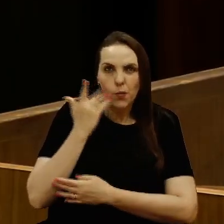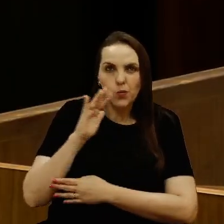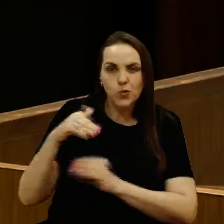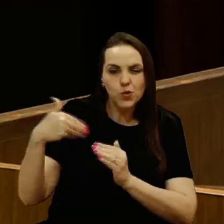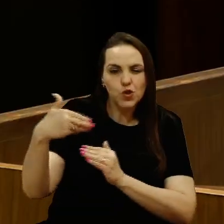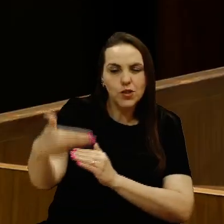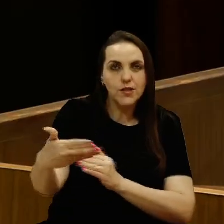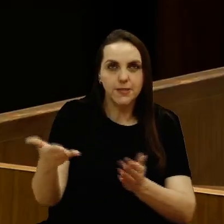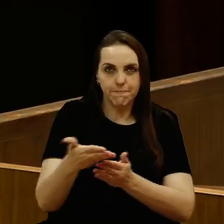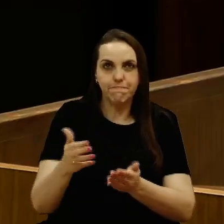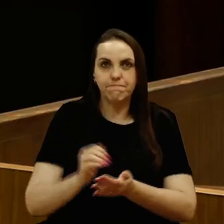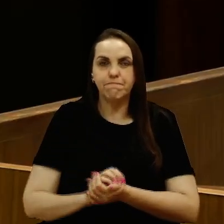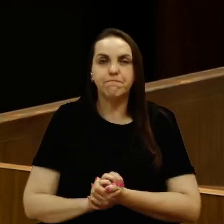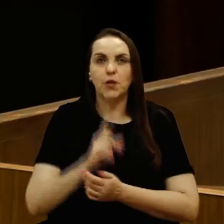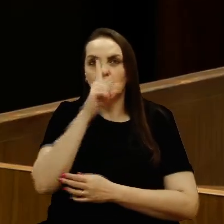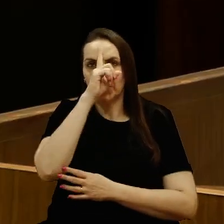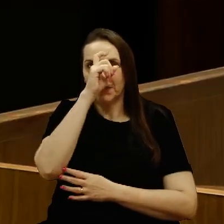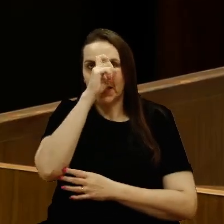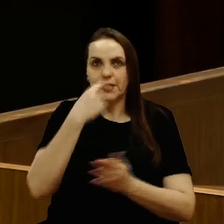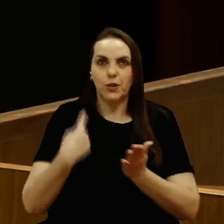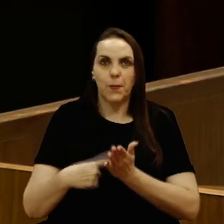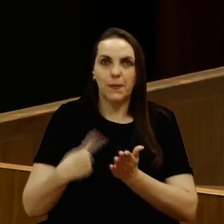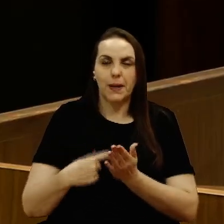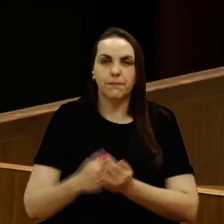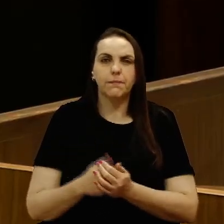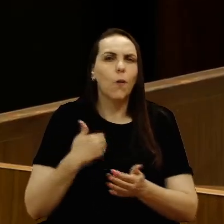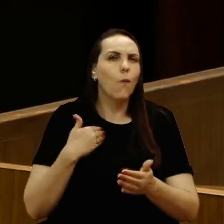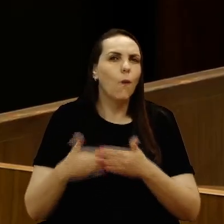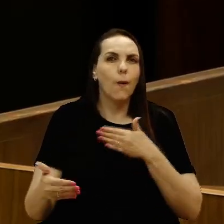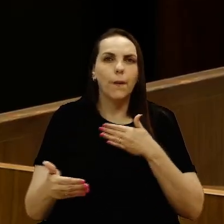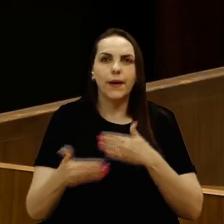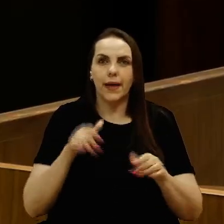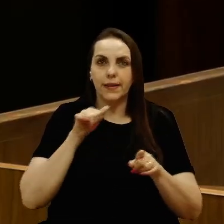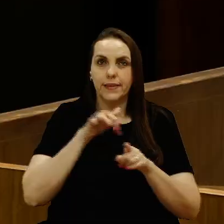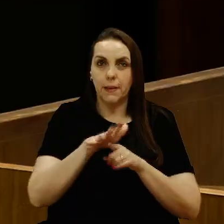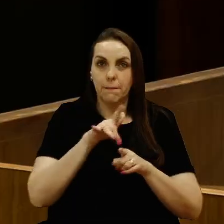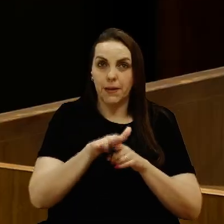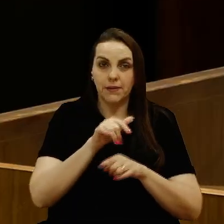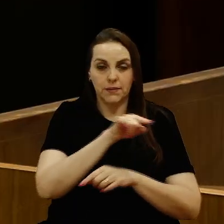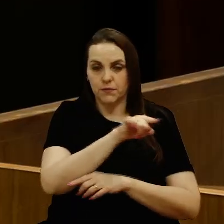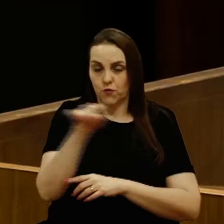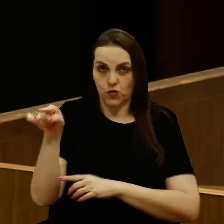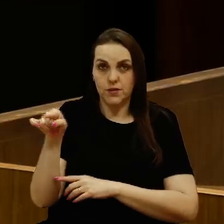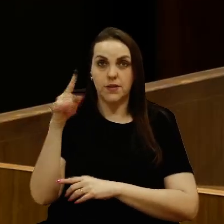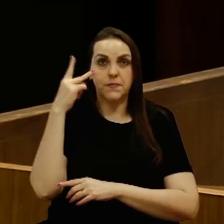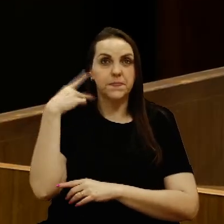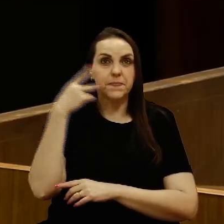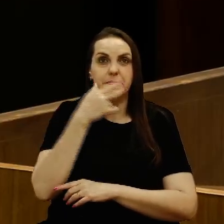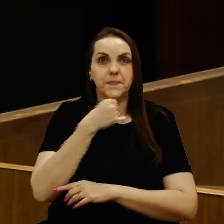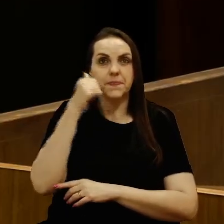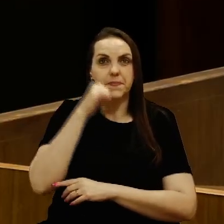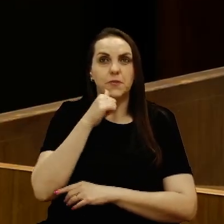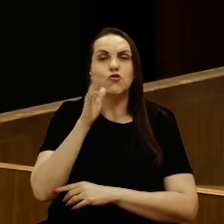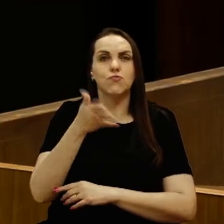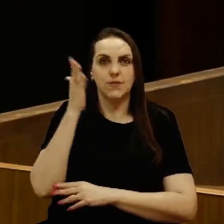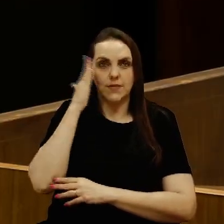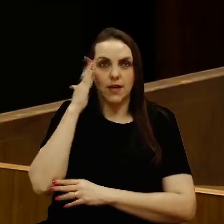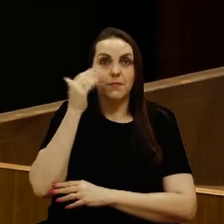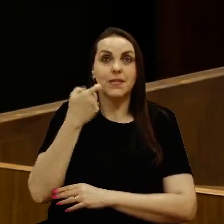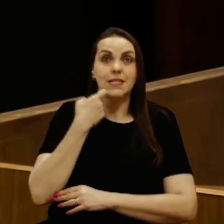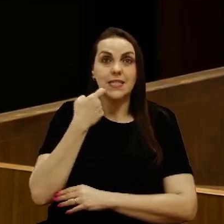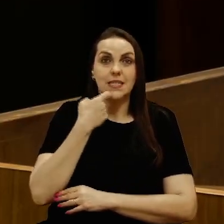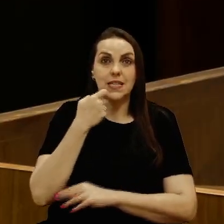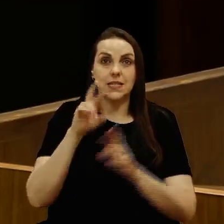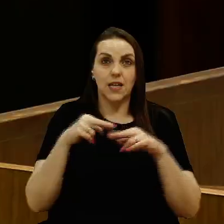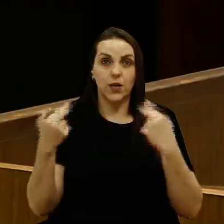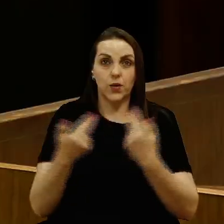colegas vereadores e vereadoras, qualquer demanda que chegar para os gabinetes senhoras, vocês já sabem, sexta-feira nós temos uma reunião através do pedido da